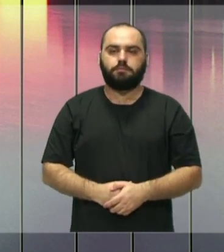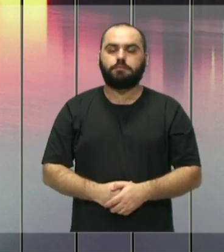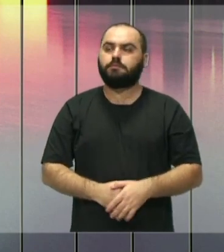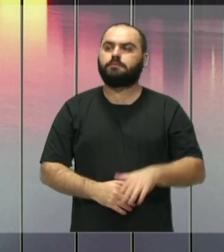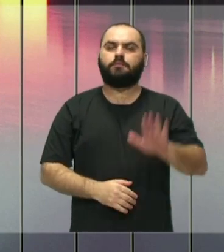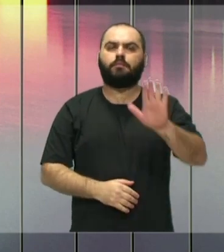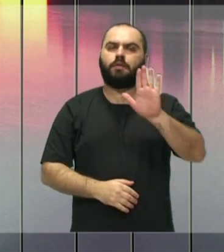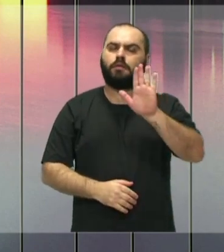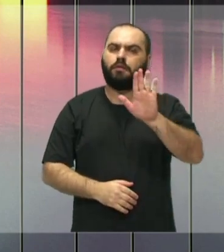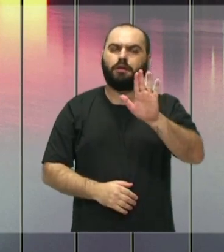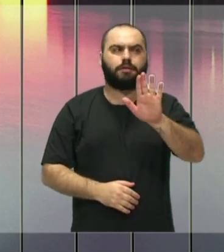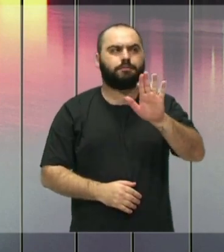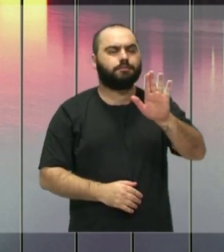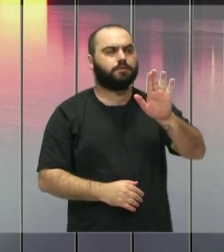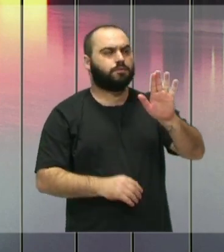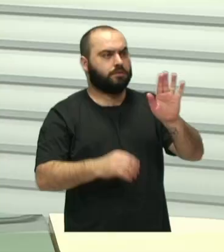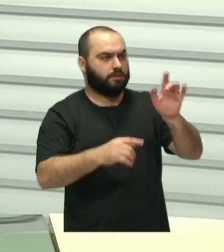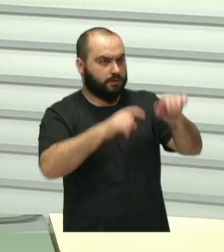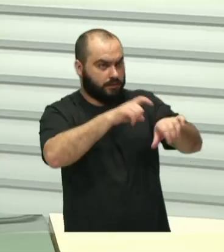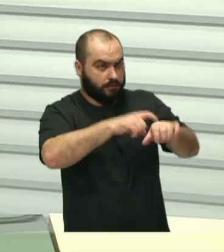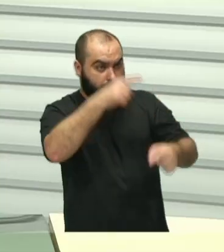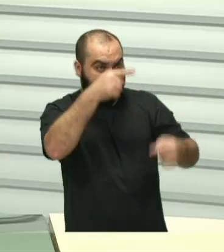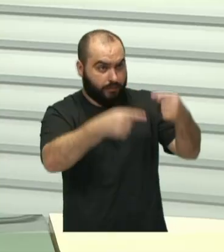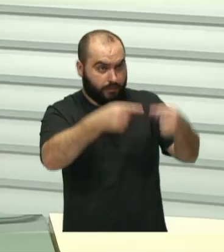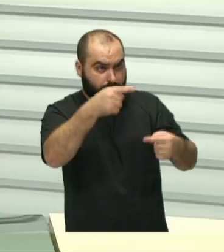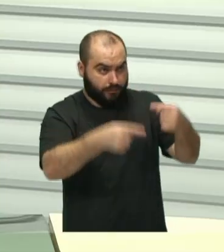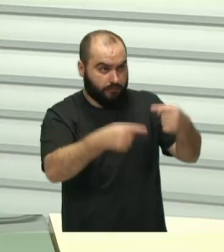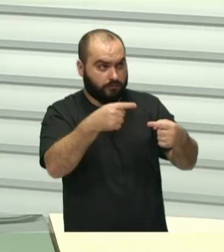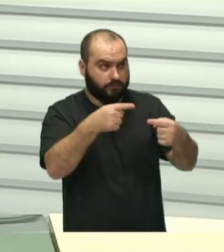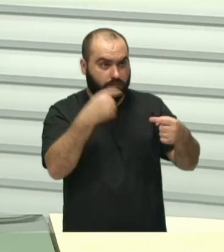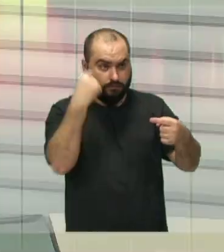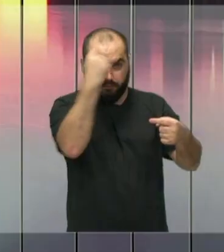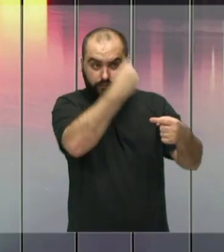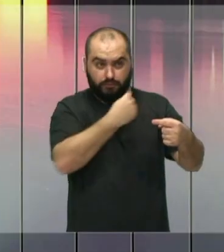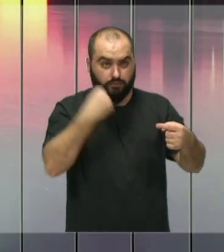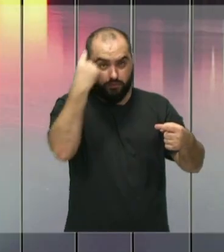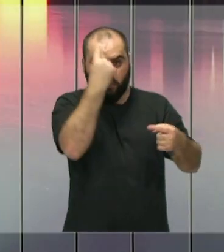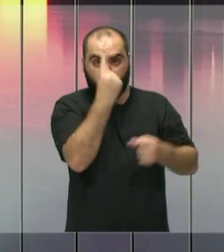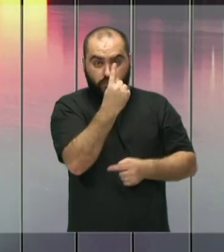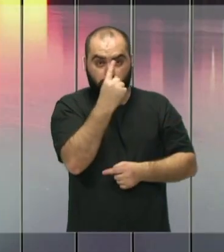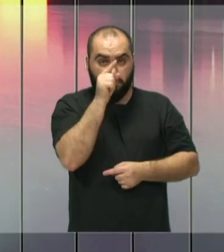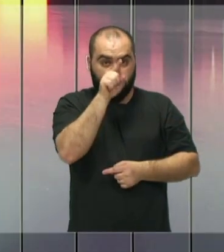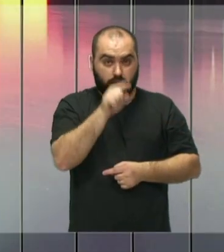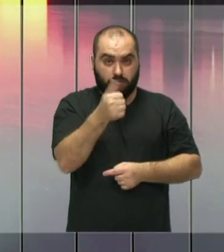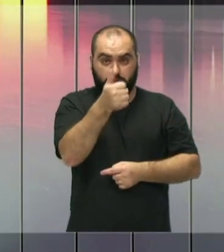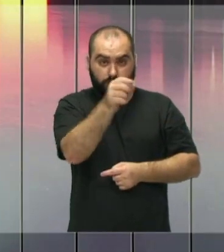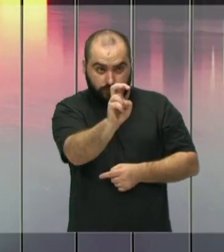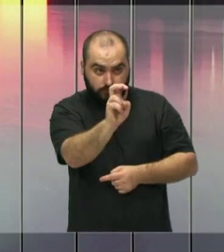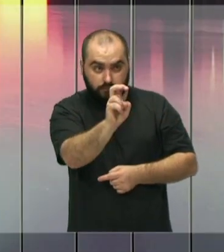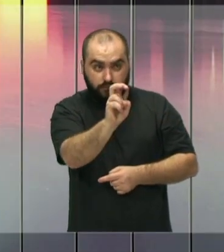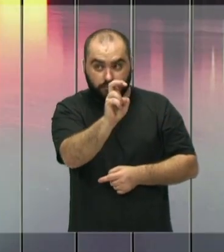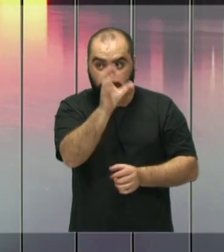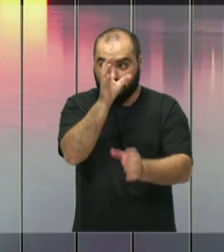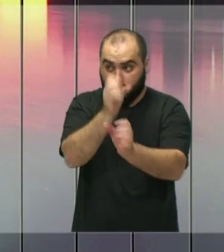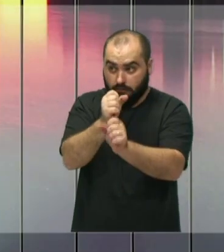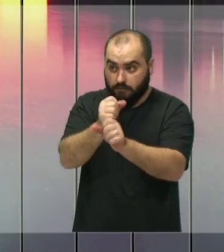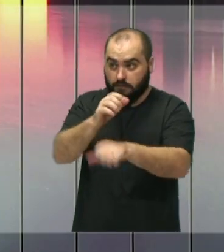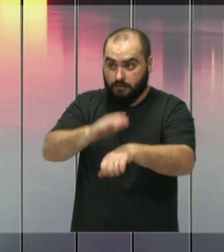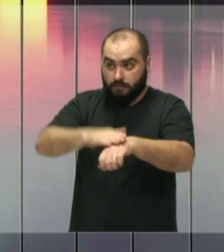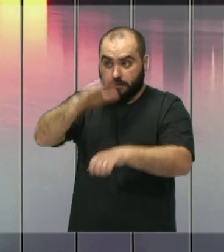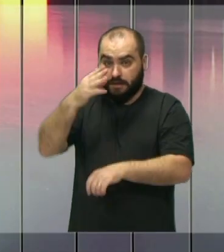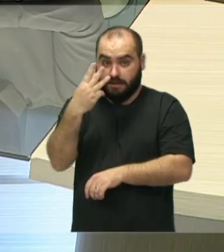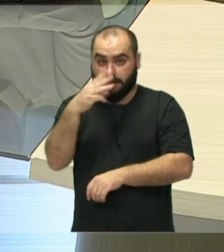requerimentos também teve uma alteração na ele foi ampliado para 1:15 e adicionado ainda mais 30 minutos quando